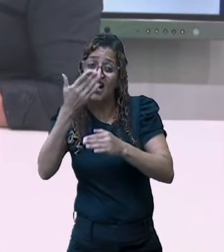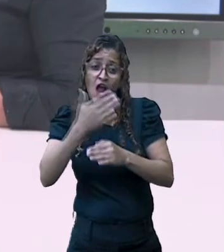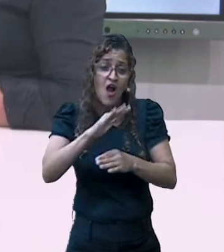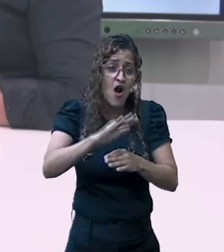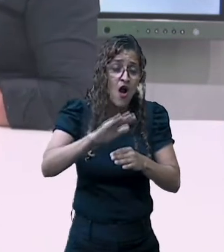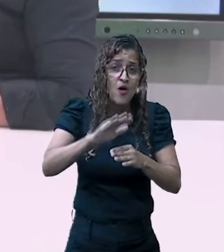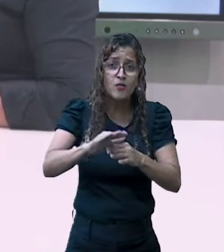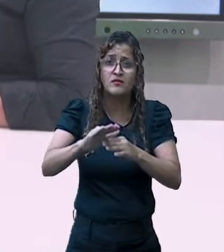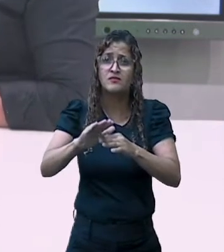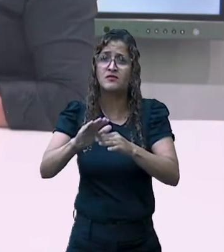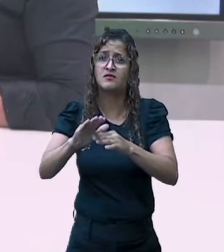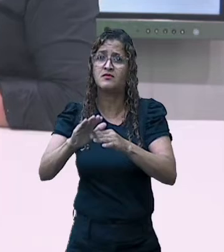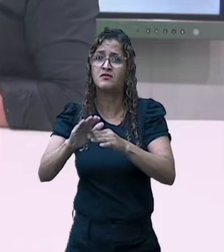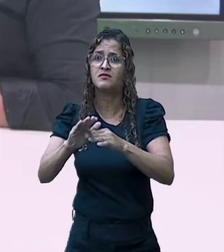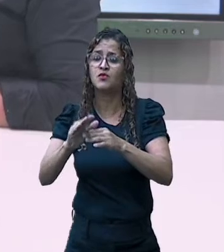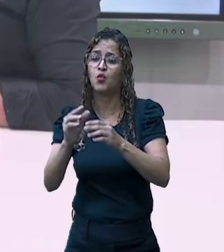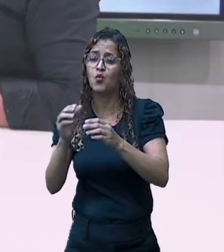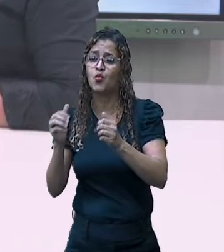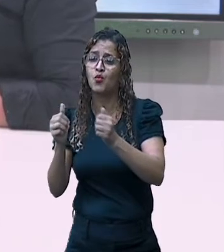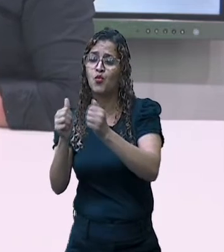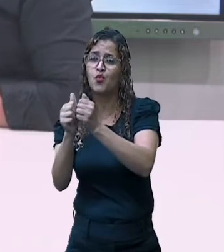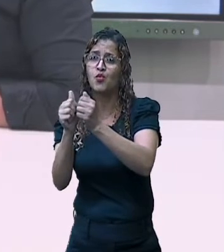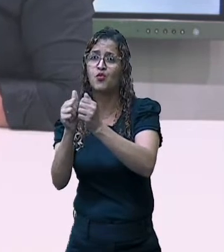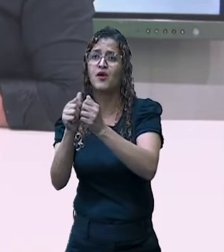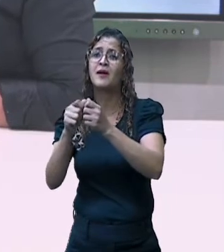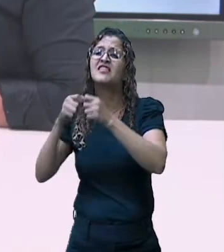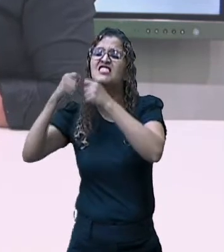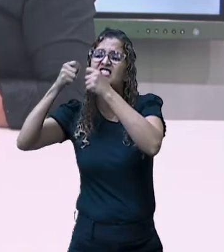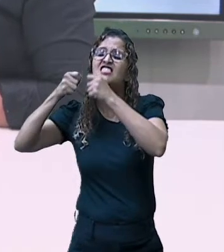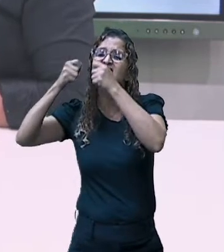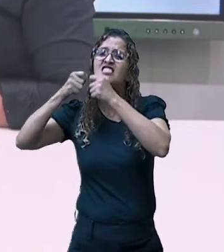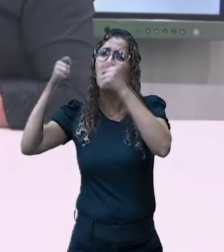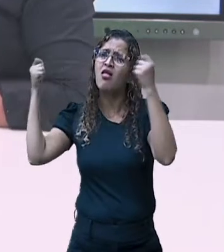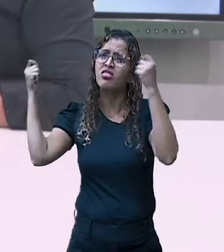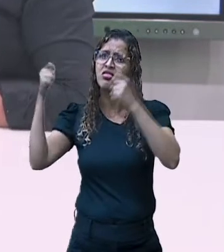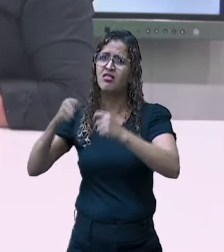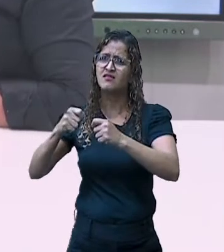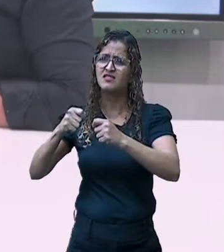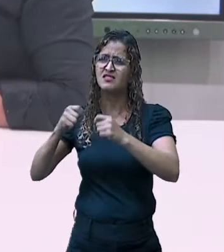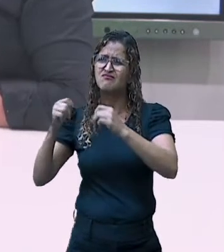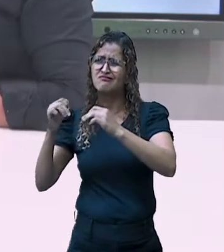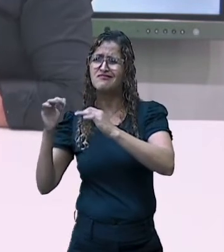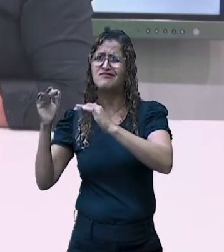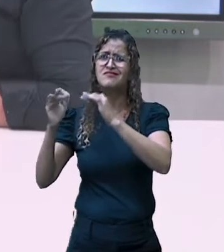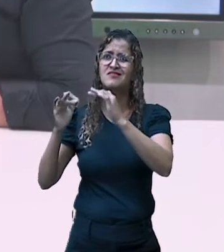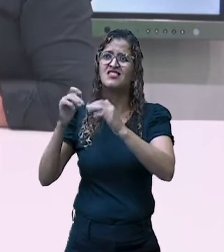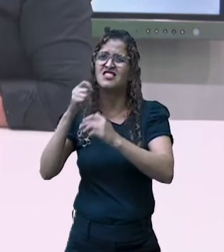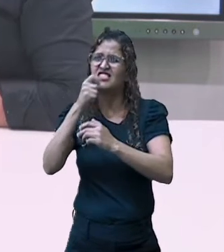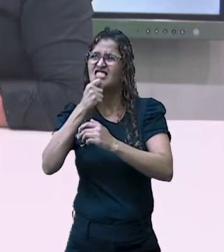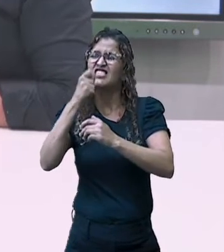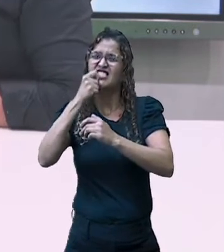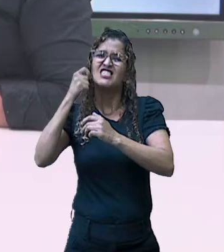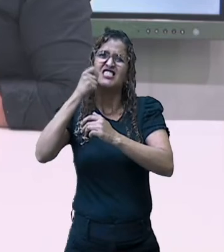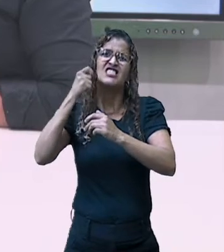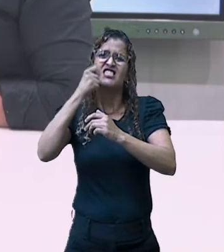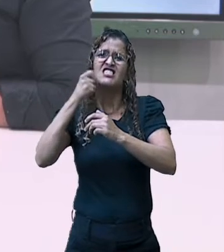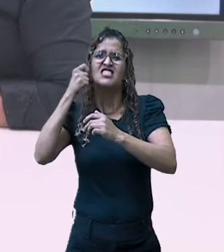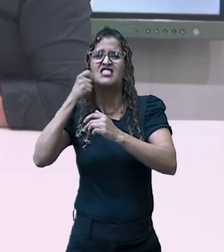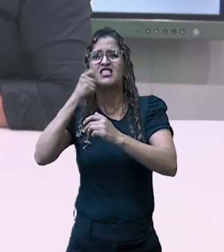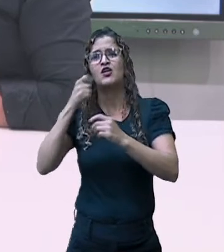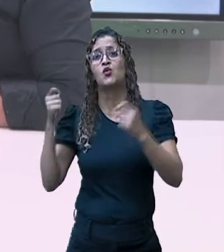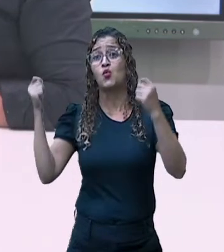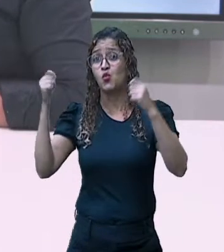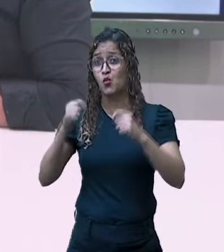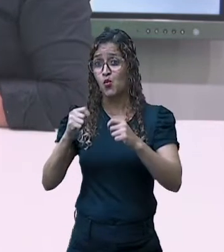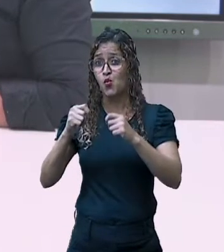de pontos de contato, os dentinhos começam a encostar um no outro, a escova não é suficiente para higienizar.